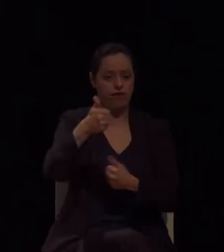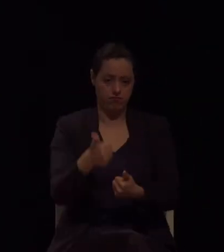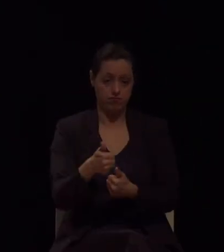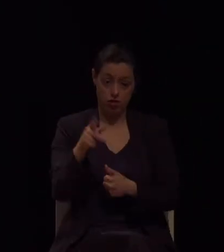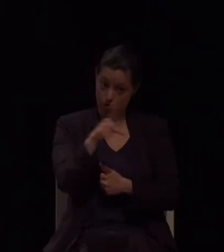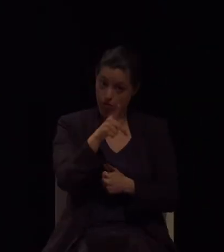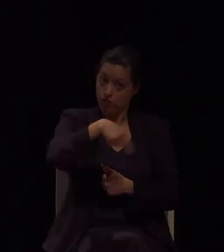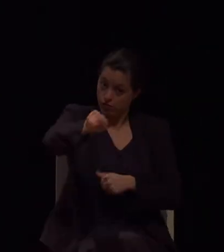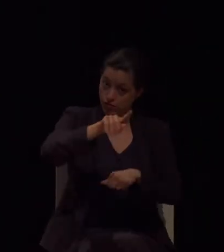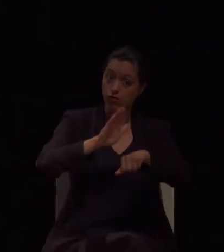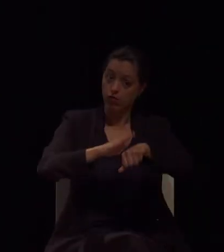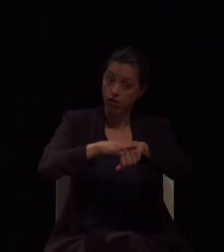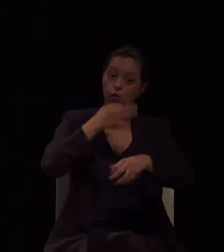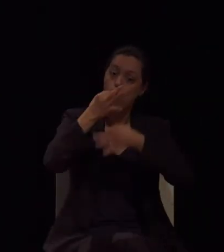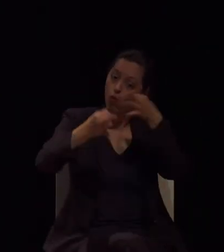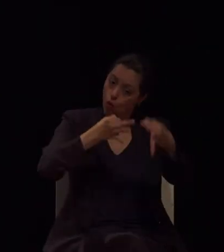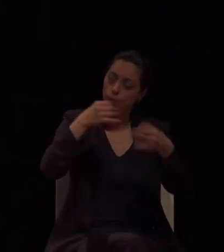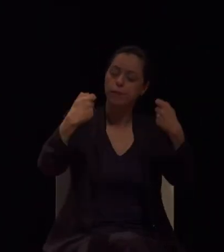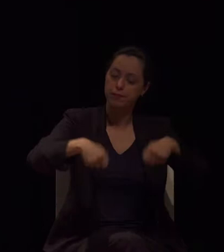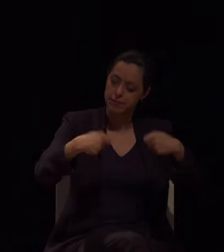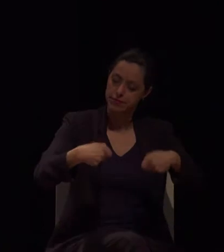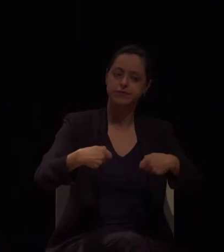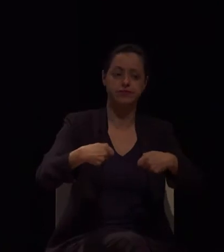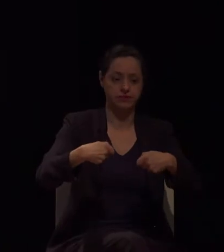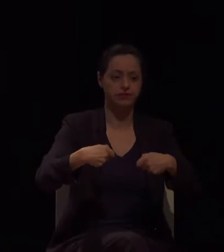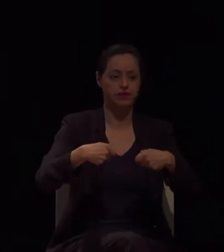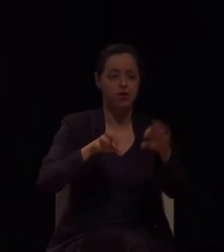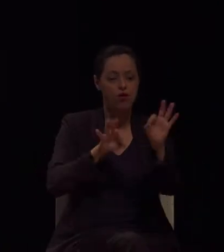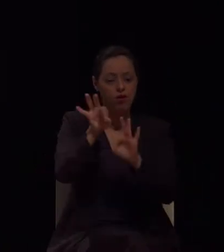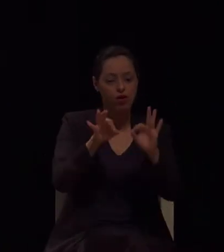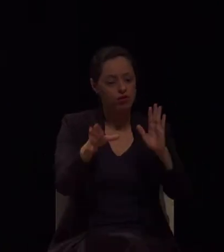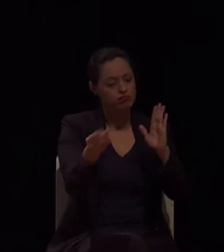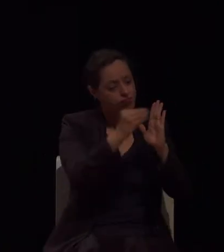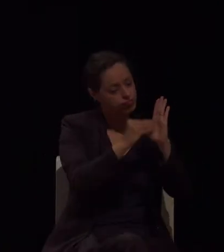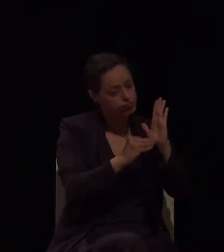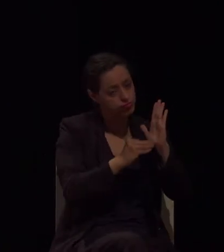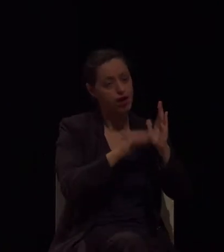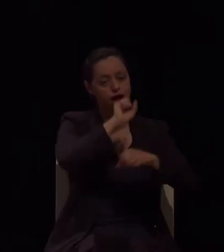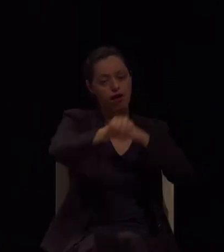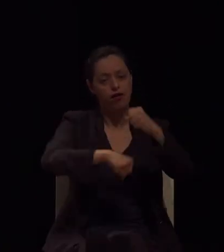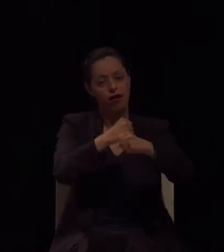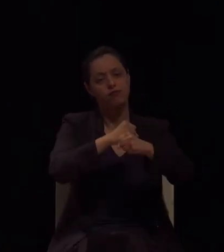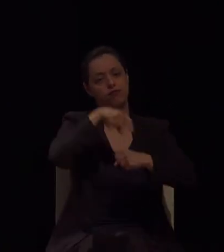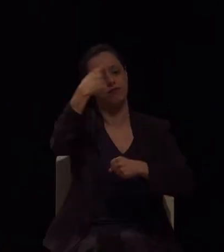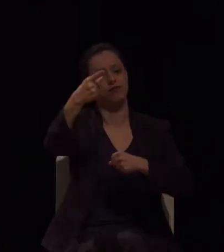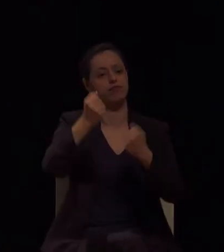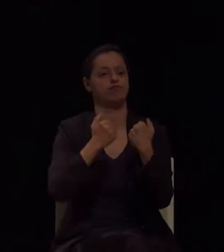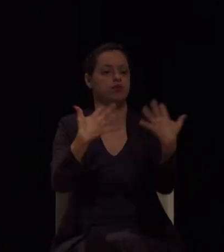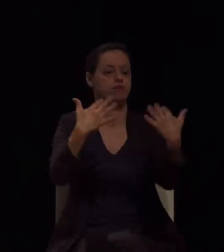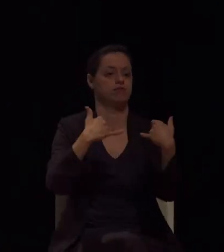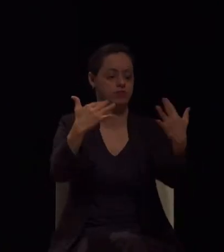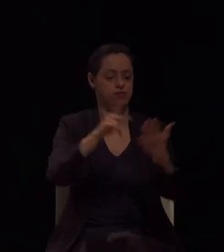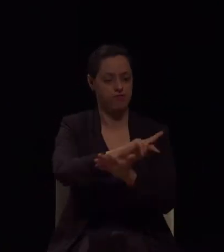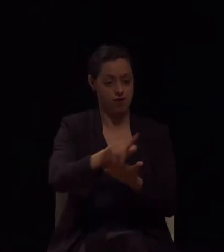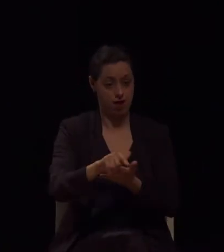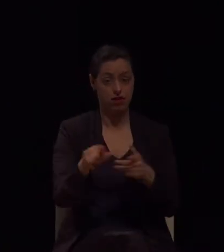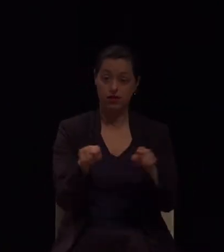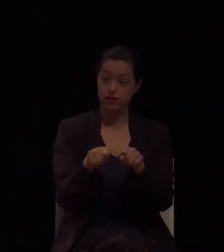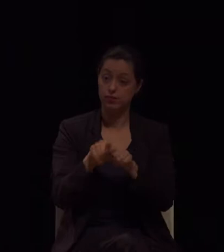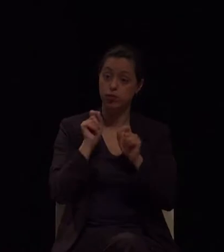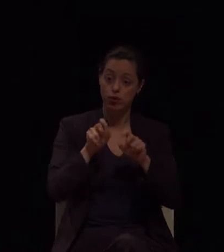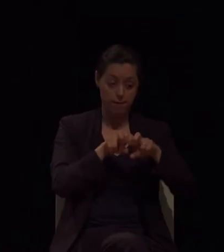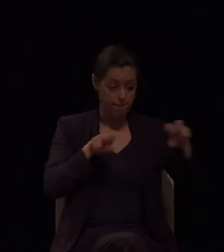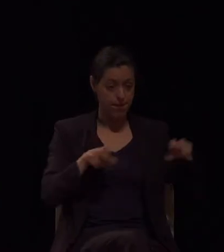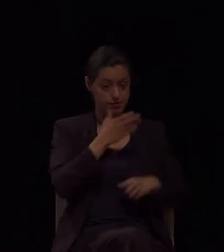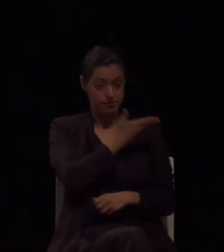mais ativo também na orientação desse programa para o ano que vem e queria falar um pouquinho também sobre a mediação dessa mesa né é esse